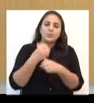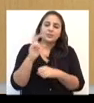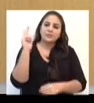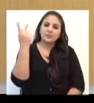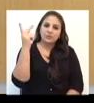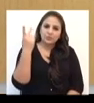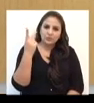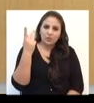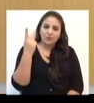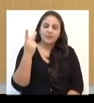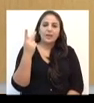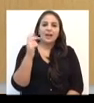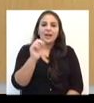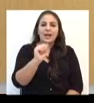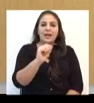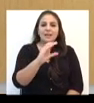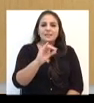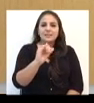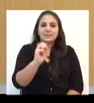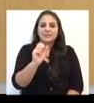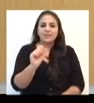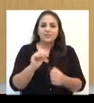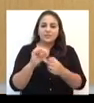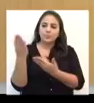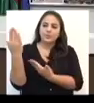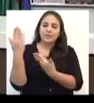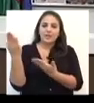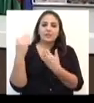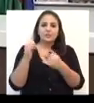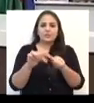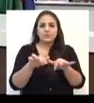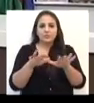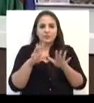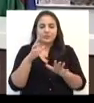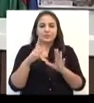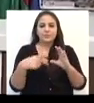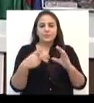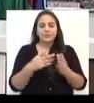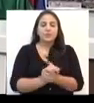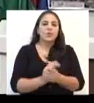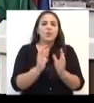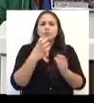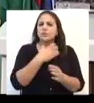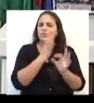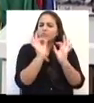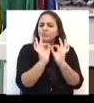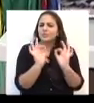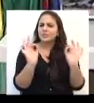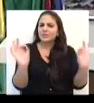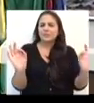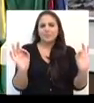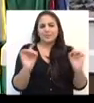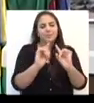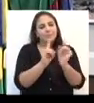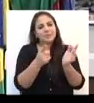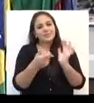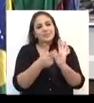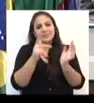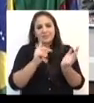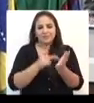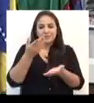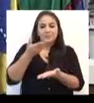CISA recebe homenagem do Parlamento Municipal. Um gesto simples, mas de grande significado para